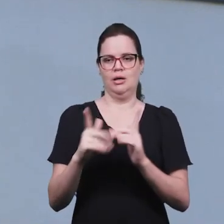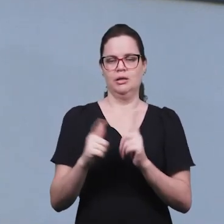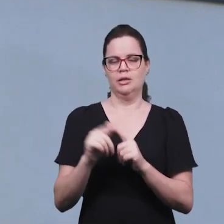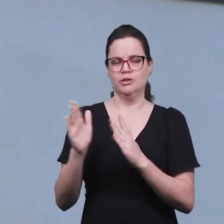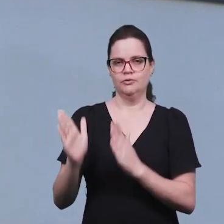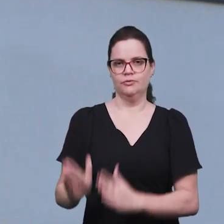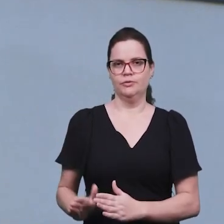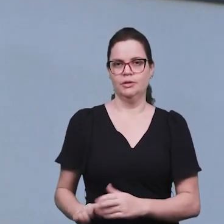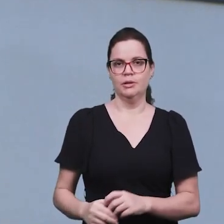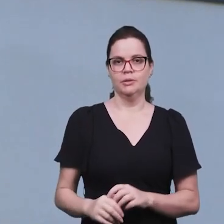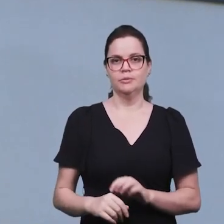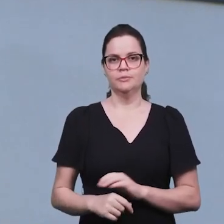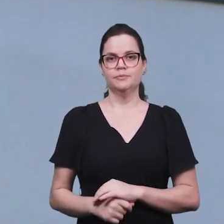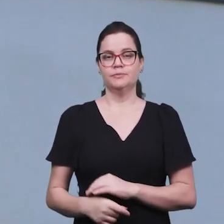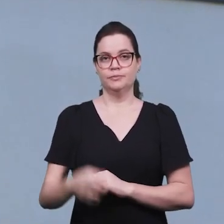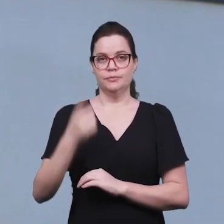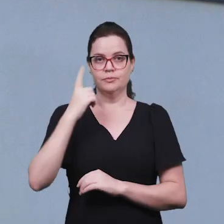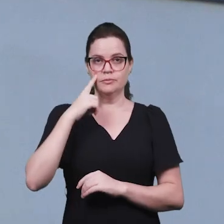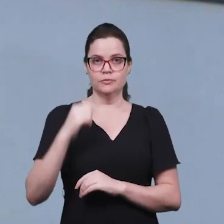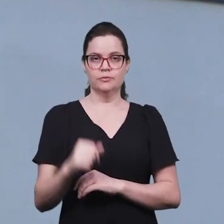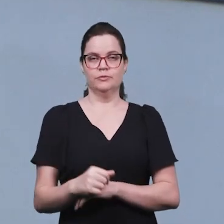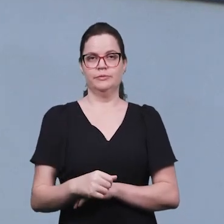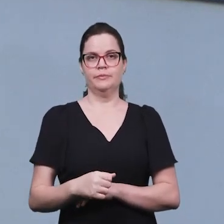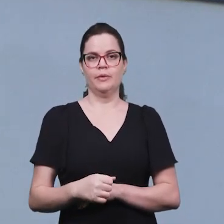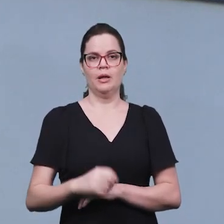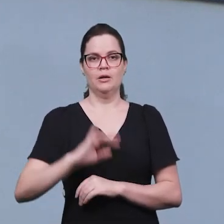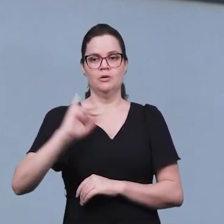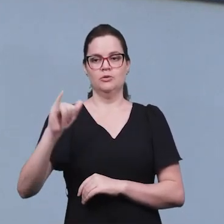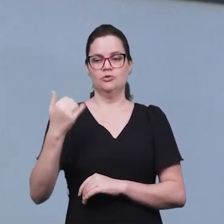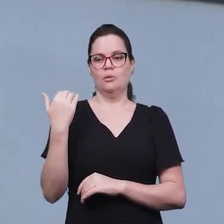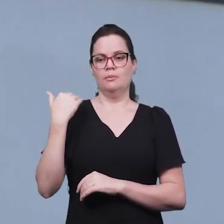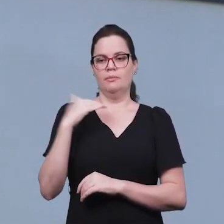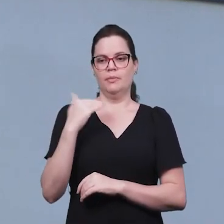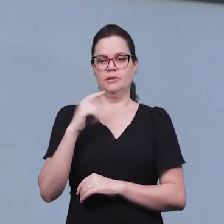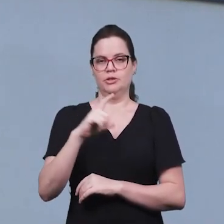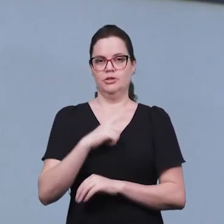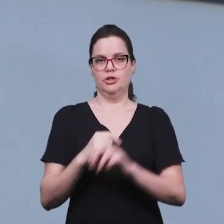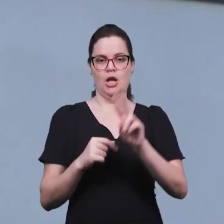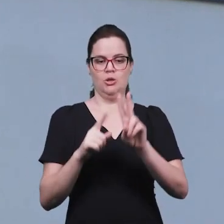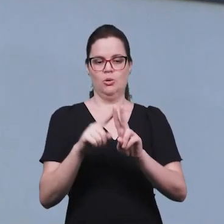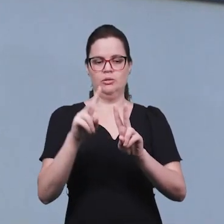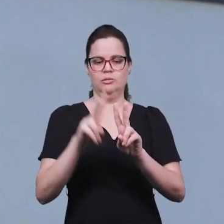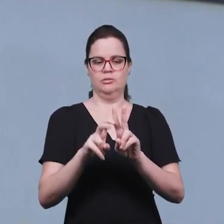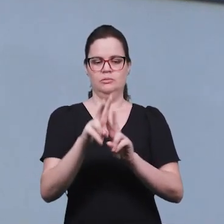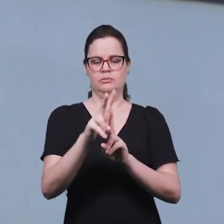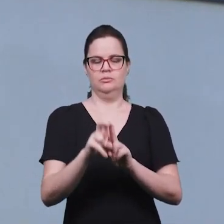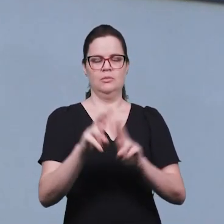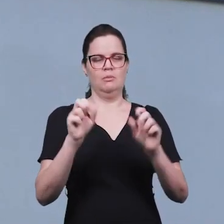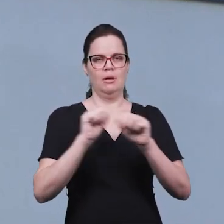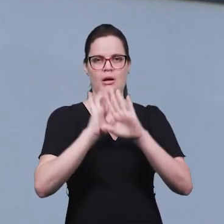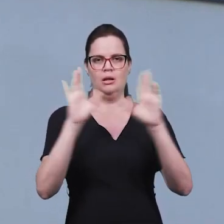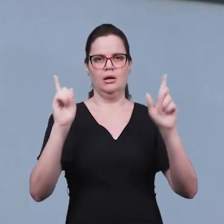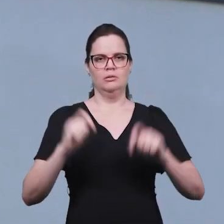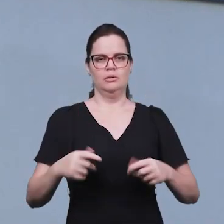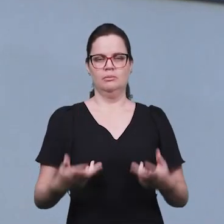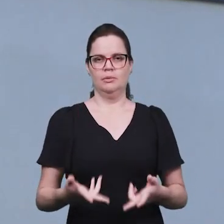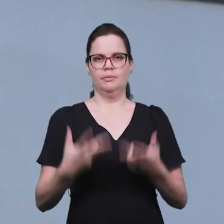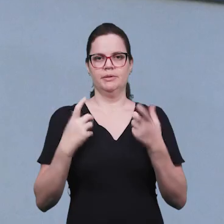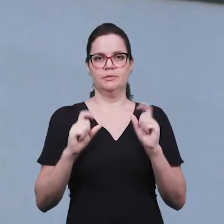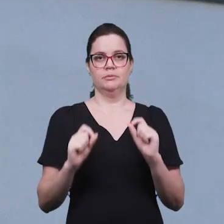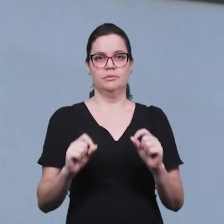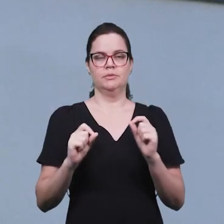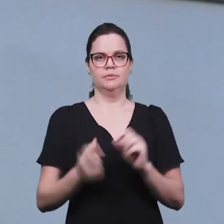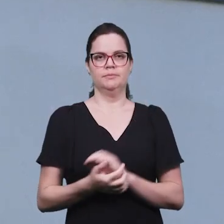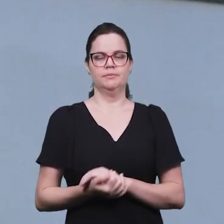será arrebatada. Duas ênfases na mensagem de João podemos ver bem visíveis, que